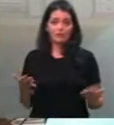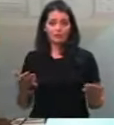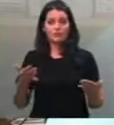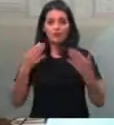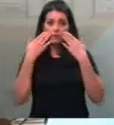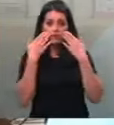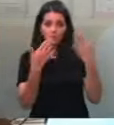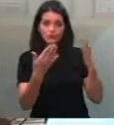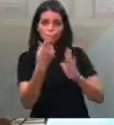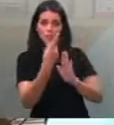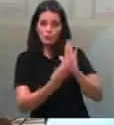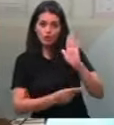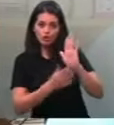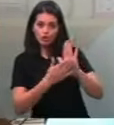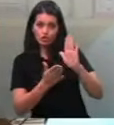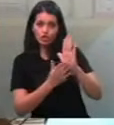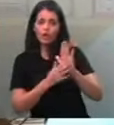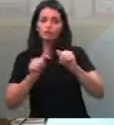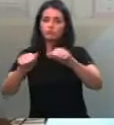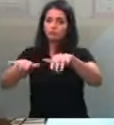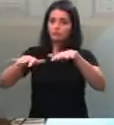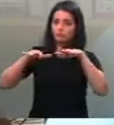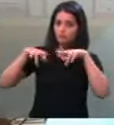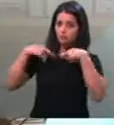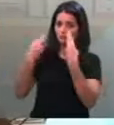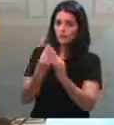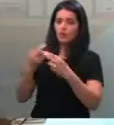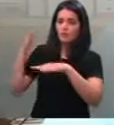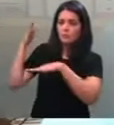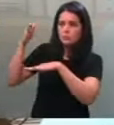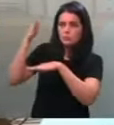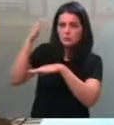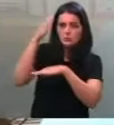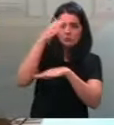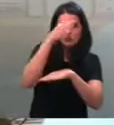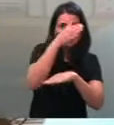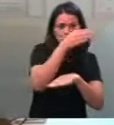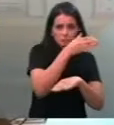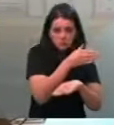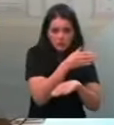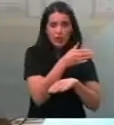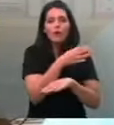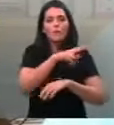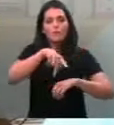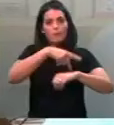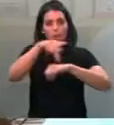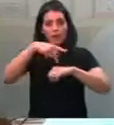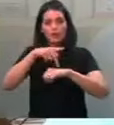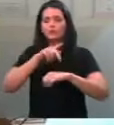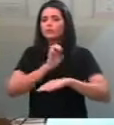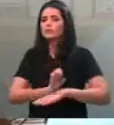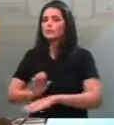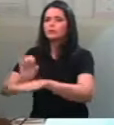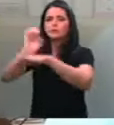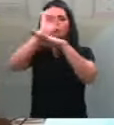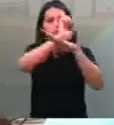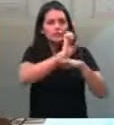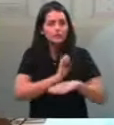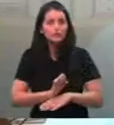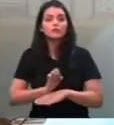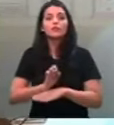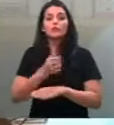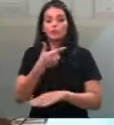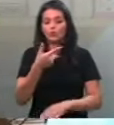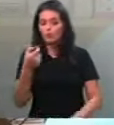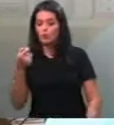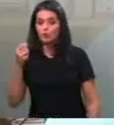Apresentamos projetos, realizamos audiências, percorremos o país, fomos a todos os estados. Em